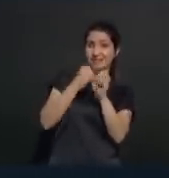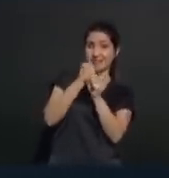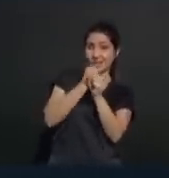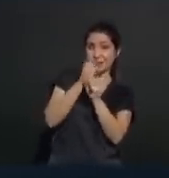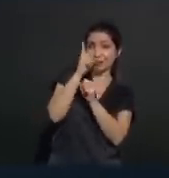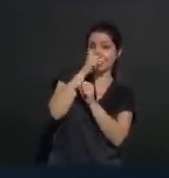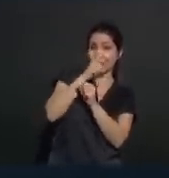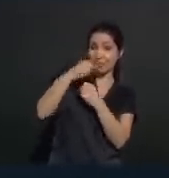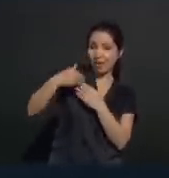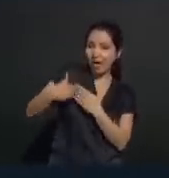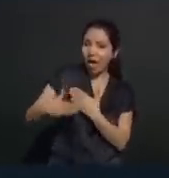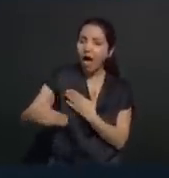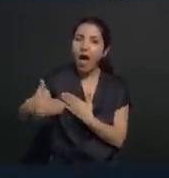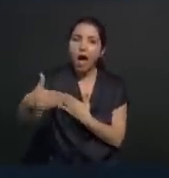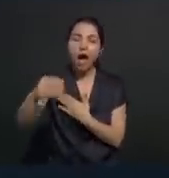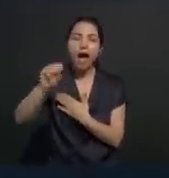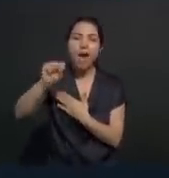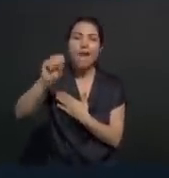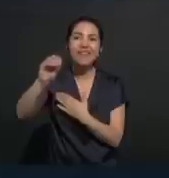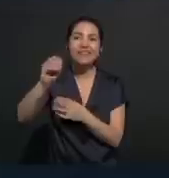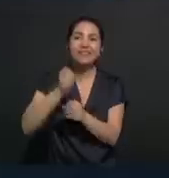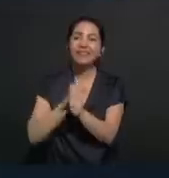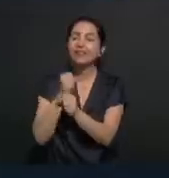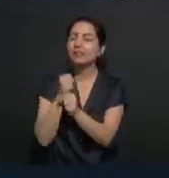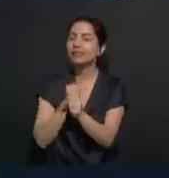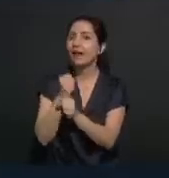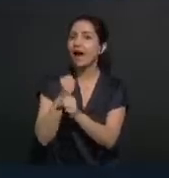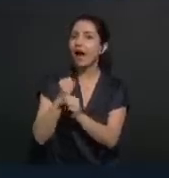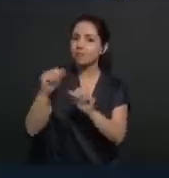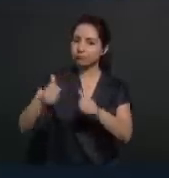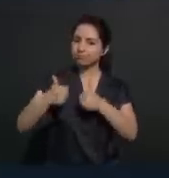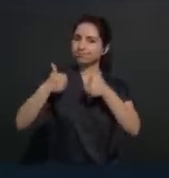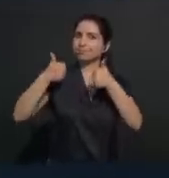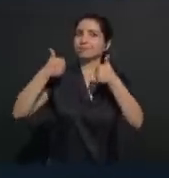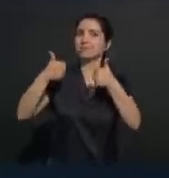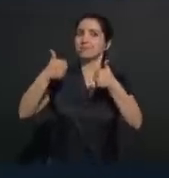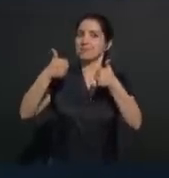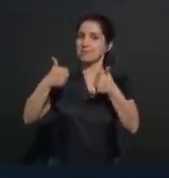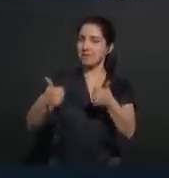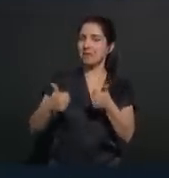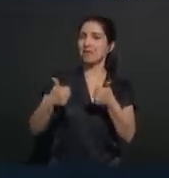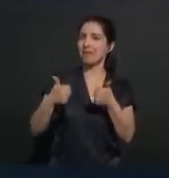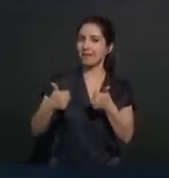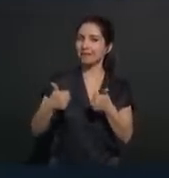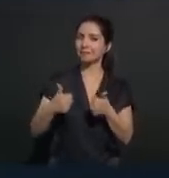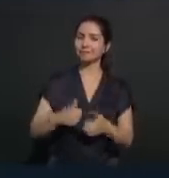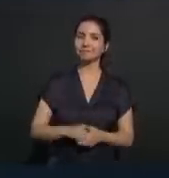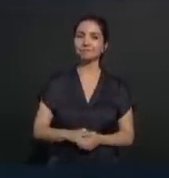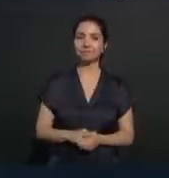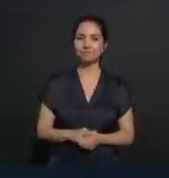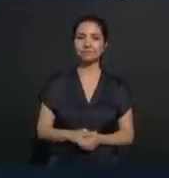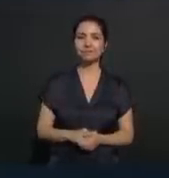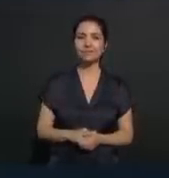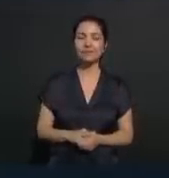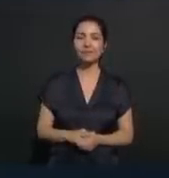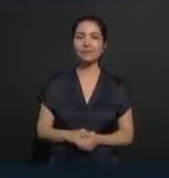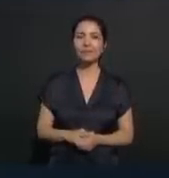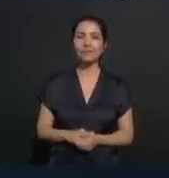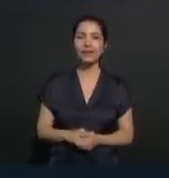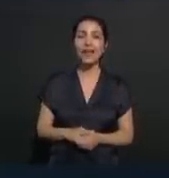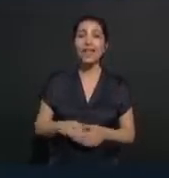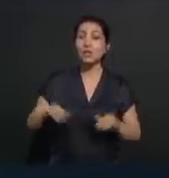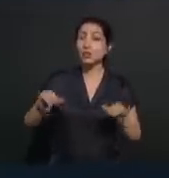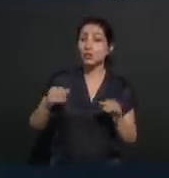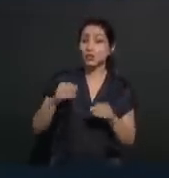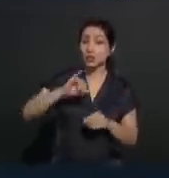Quem acha essa conta legal? Não é 80 anos de sofrimento para 13 anos de fidelidade, de bênção, não. É o contrário.